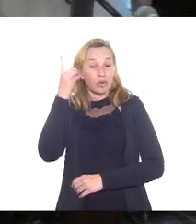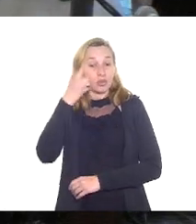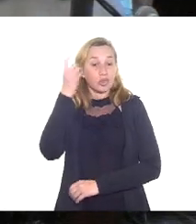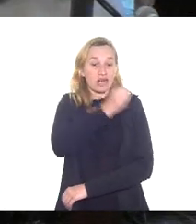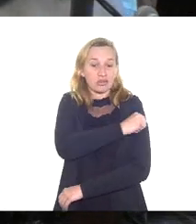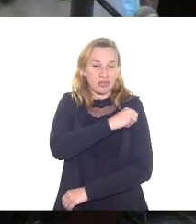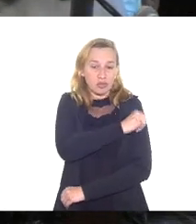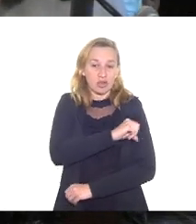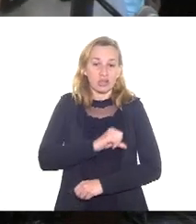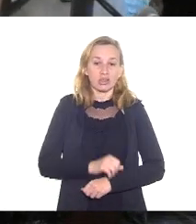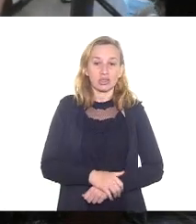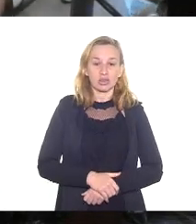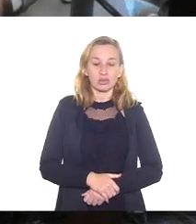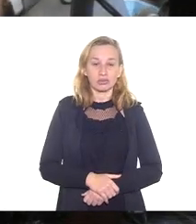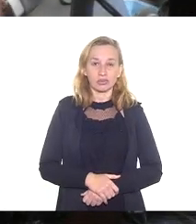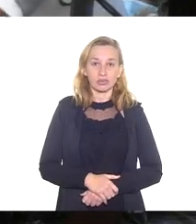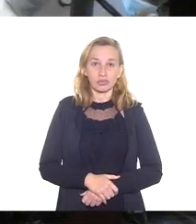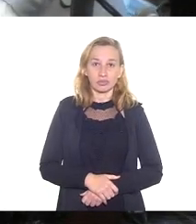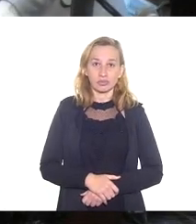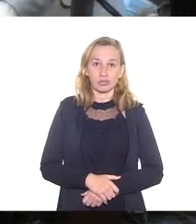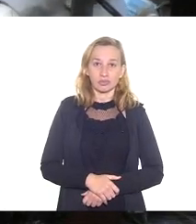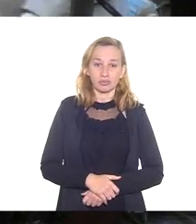Rejane.